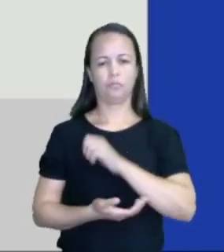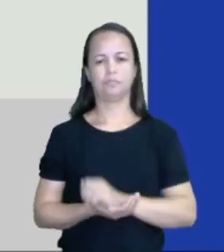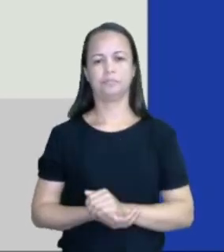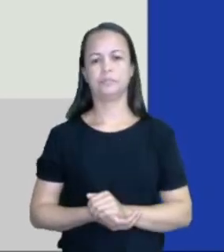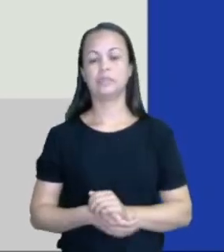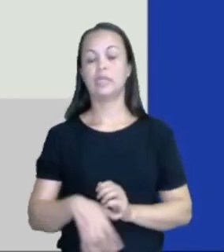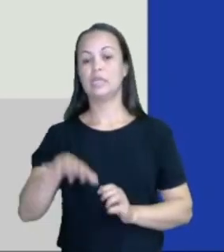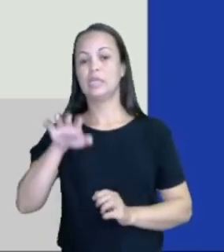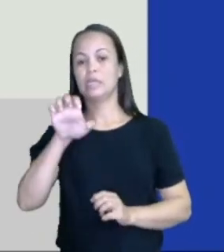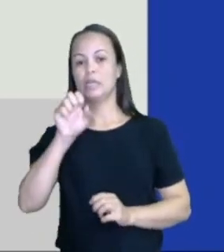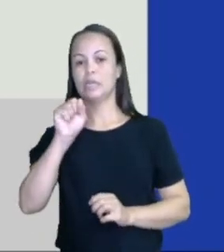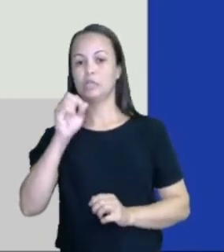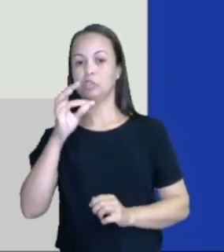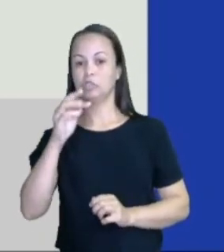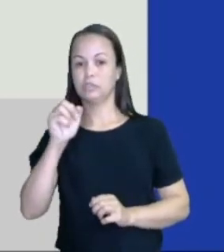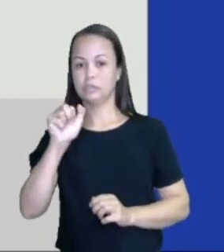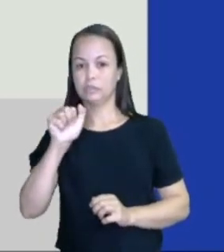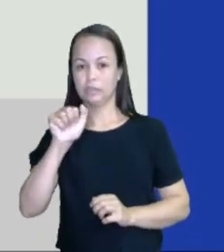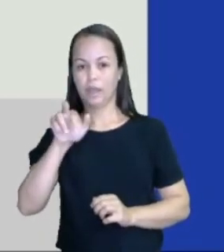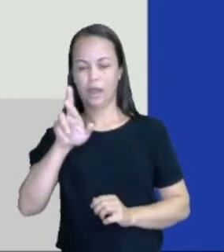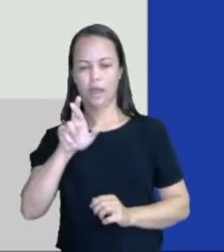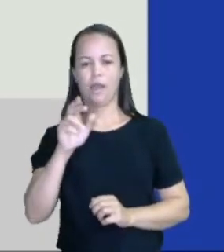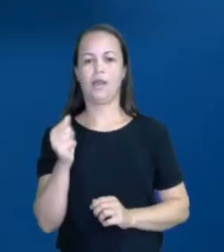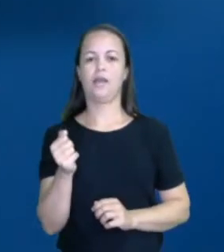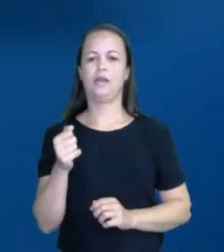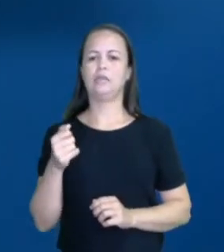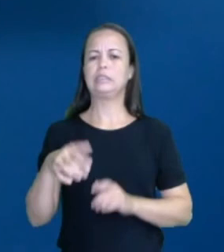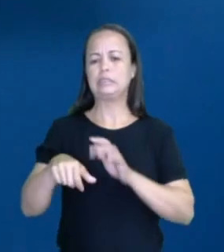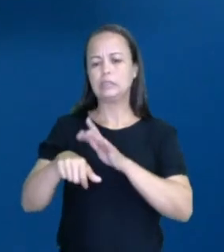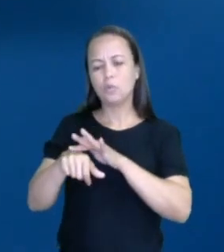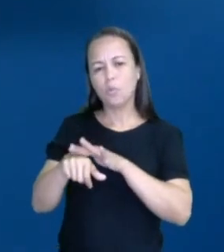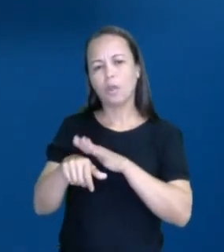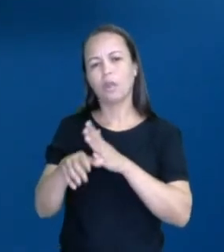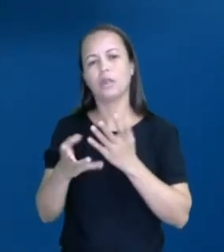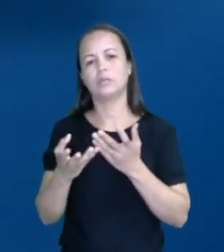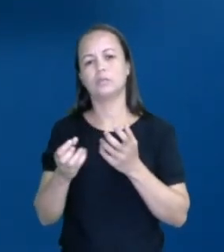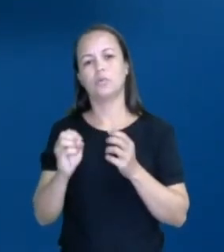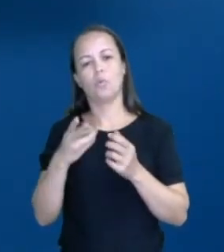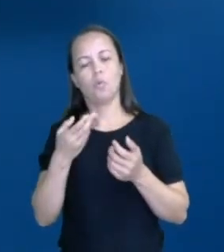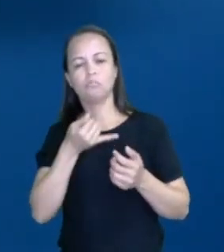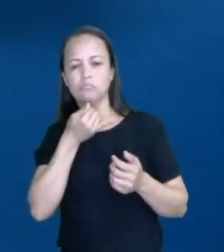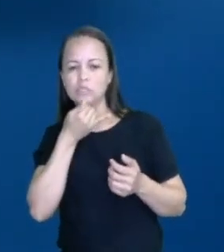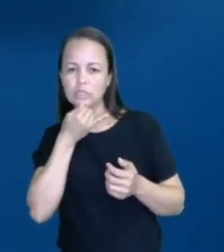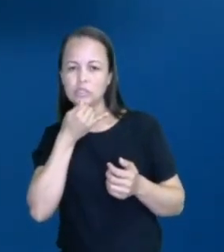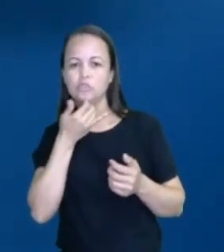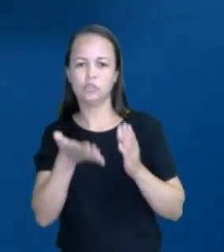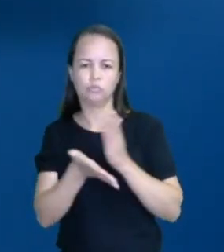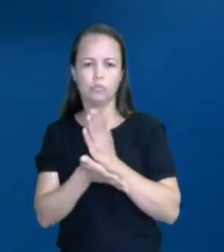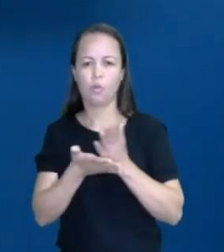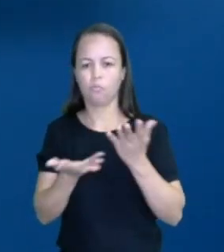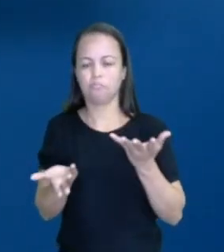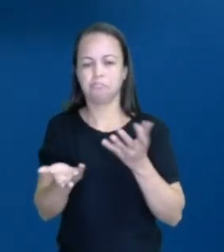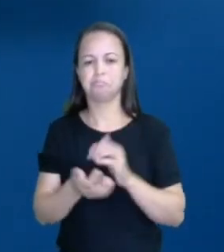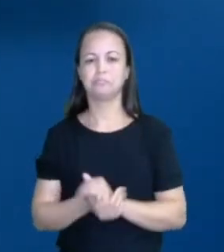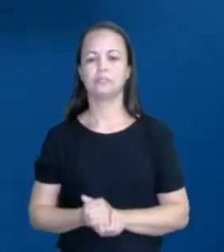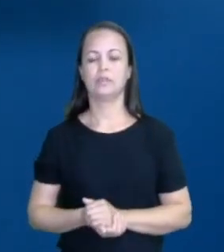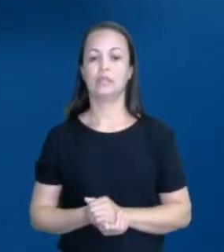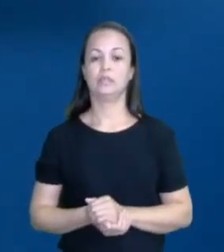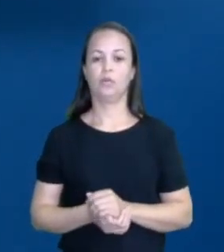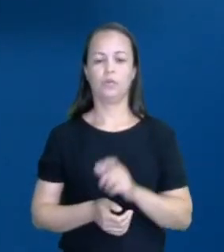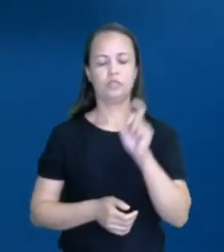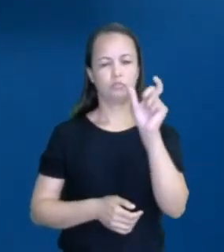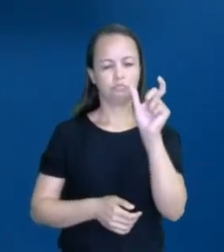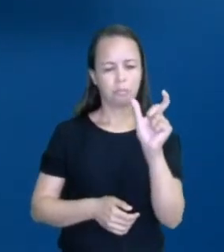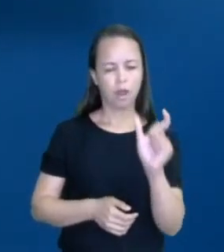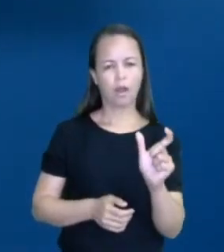E estar malo é quando você está doente ou está triste com alguma coisa, certo? Então, essas palavras, quando a